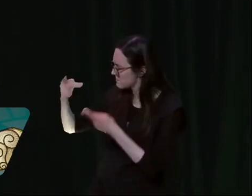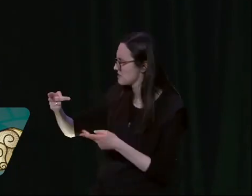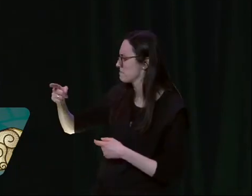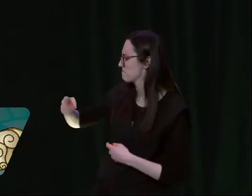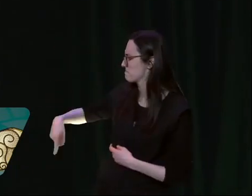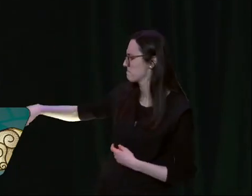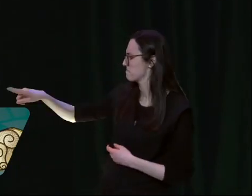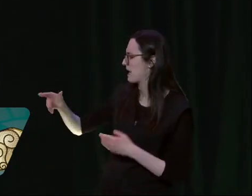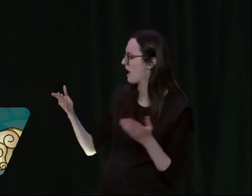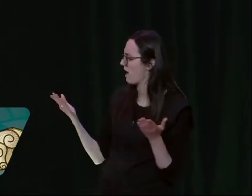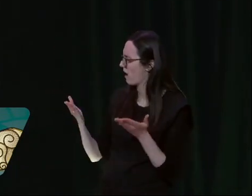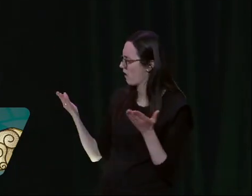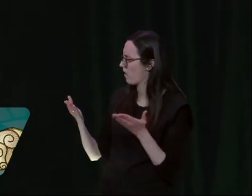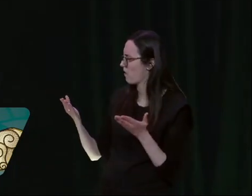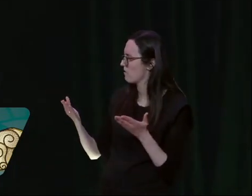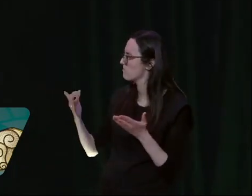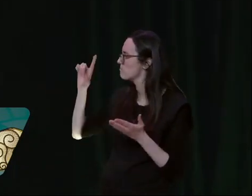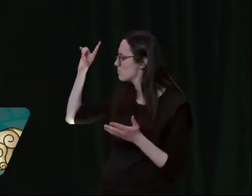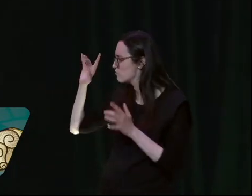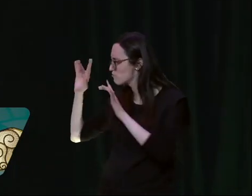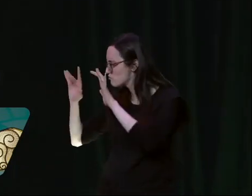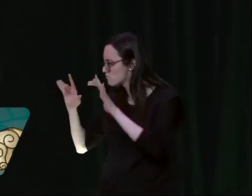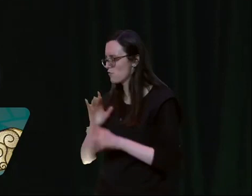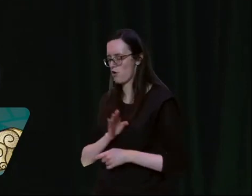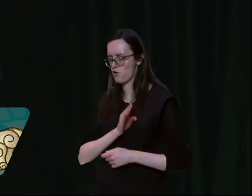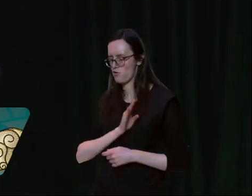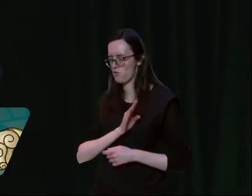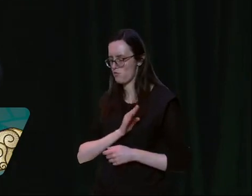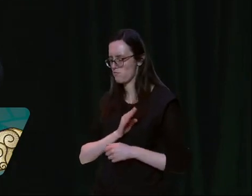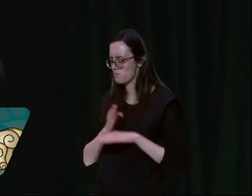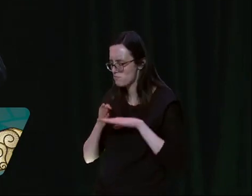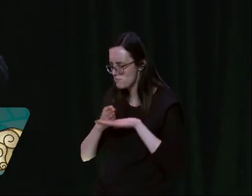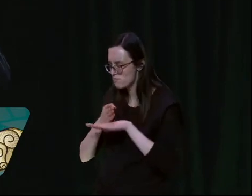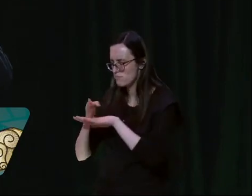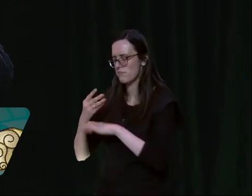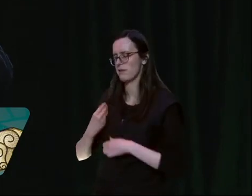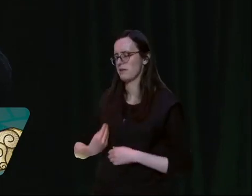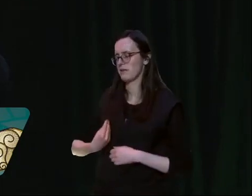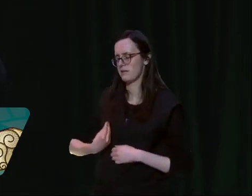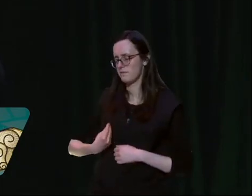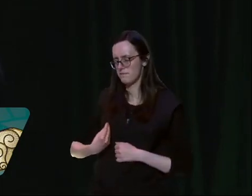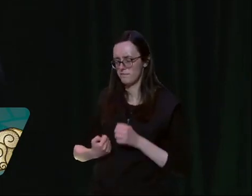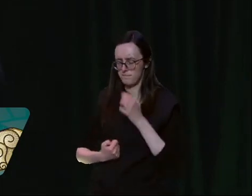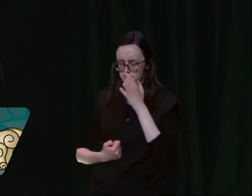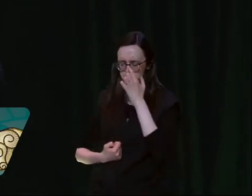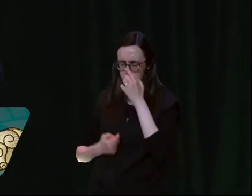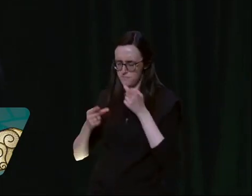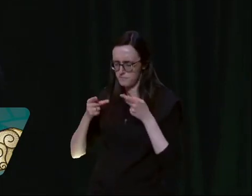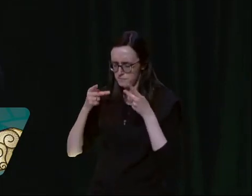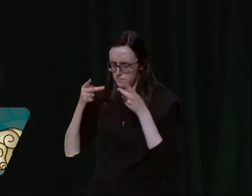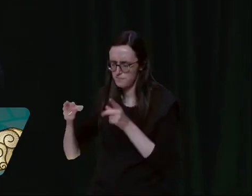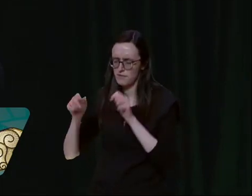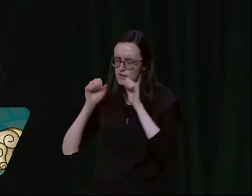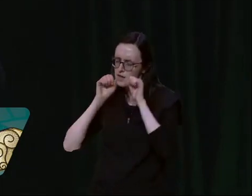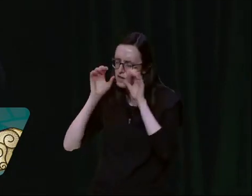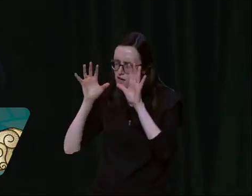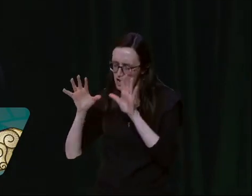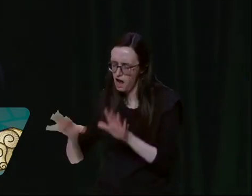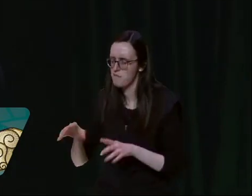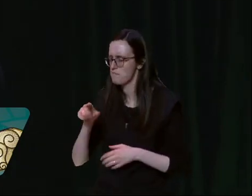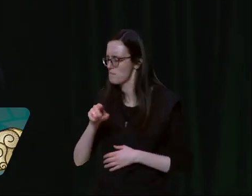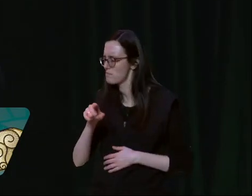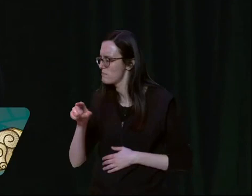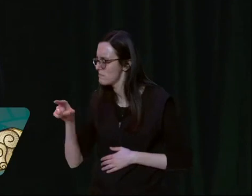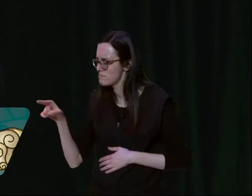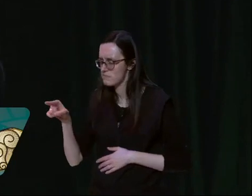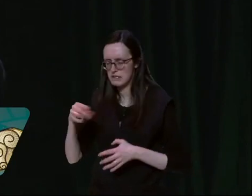bendito. Trabalha em seus corações, atua em suas vidas. Visita-os, abençoa-os naquilo